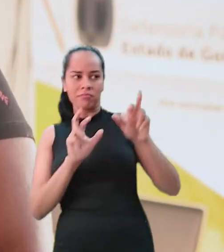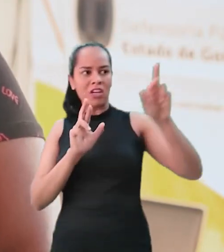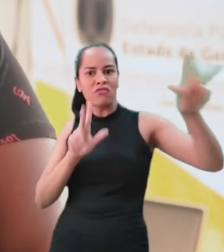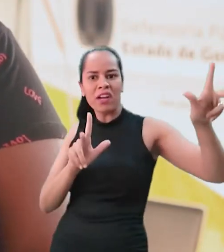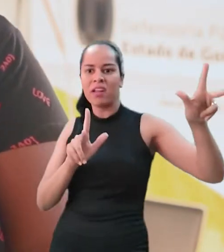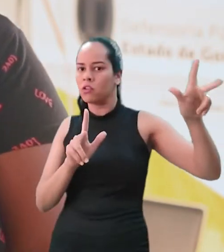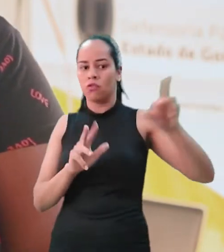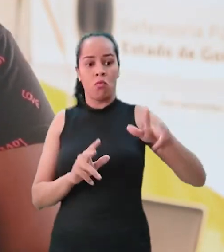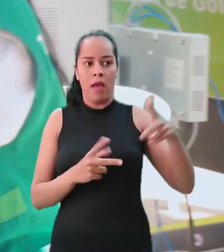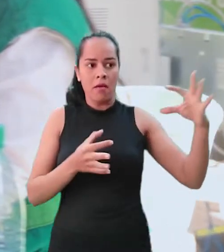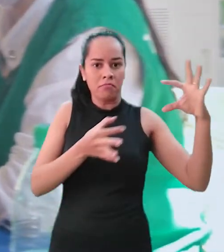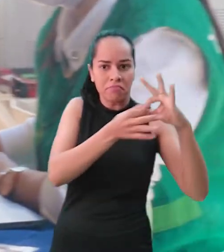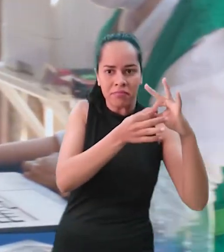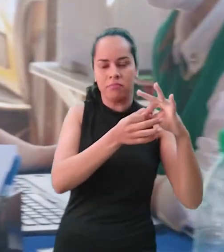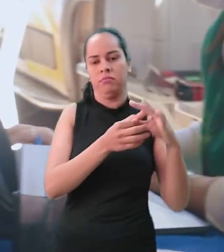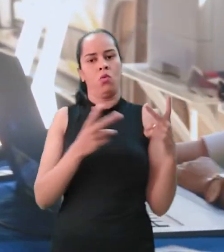E eu não tenho o sobrenome da minha mãe.